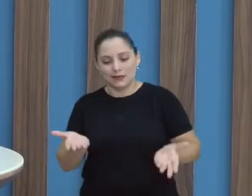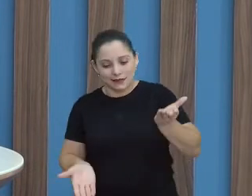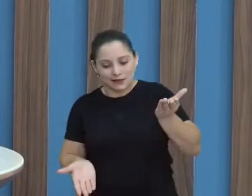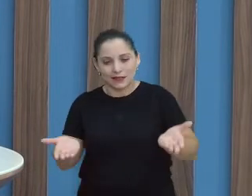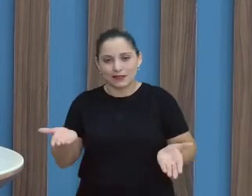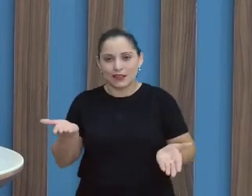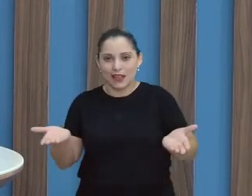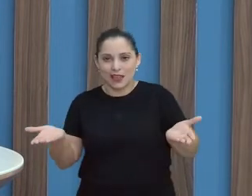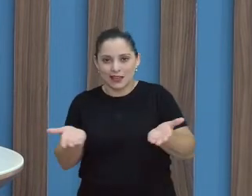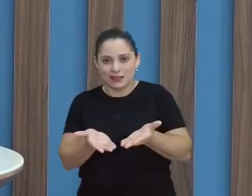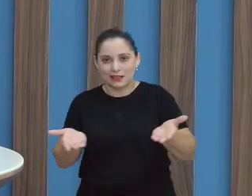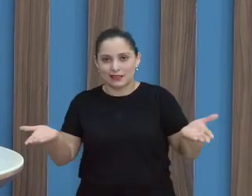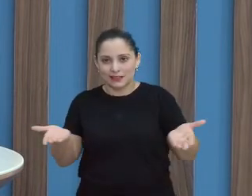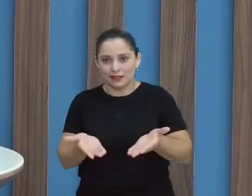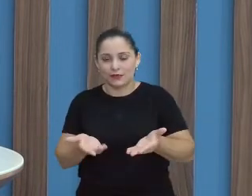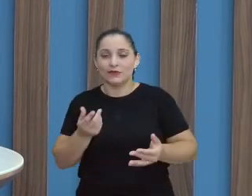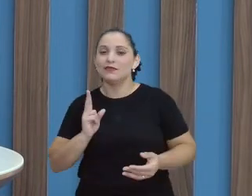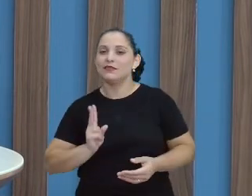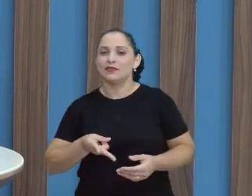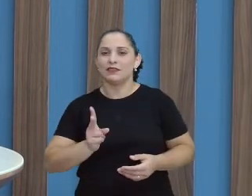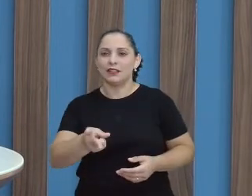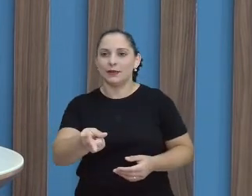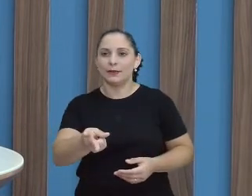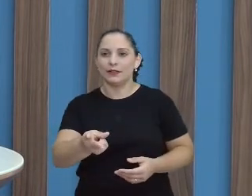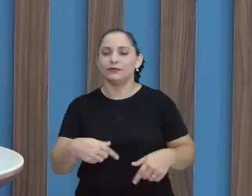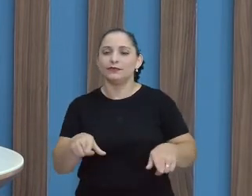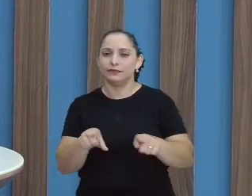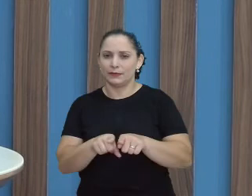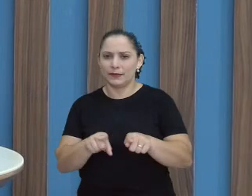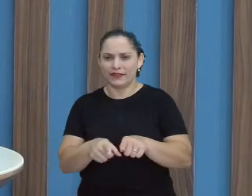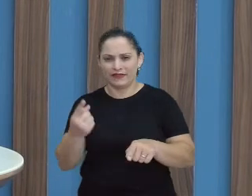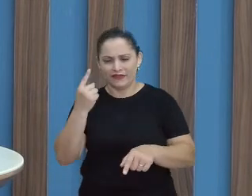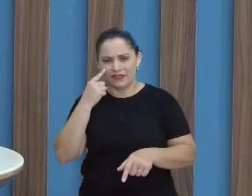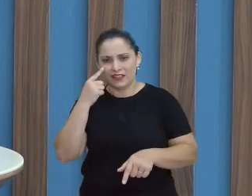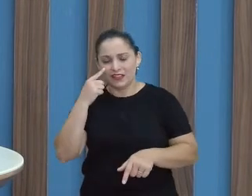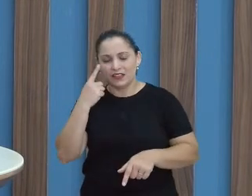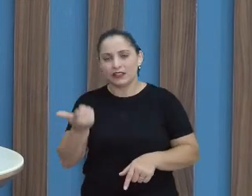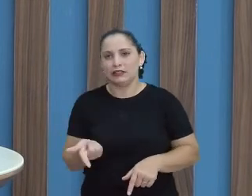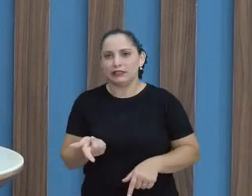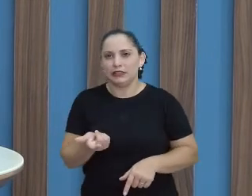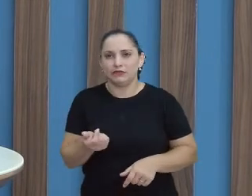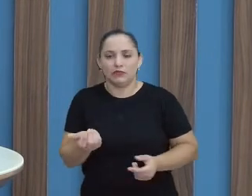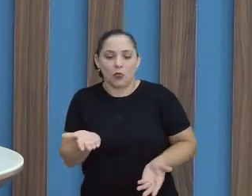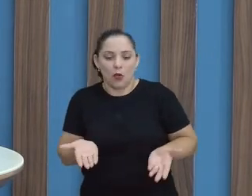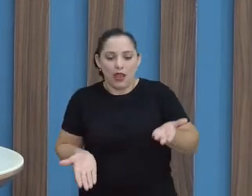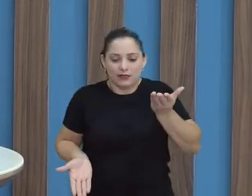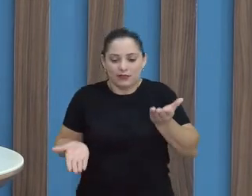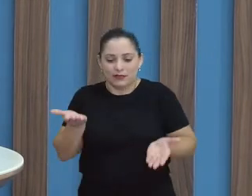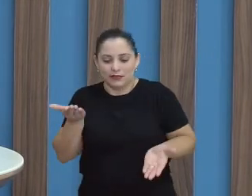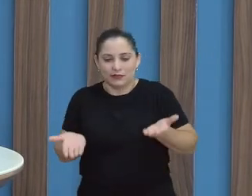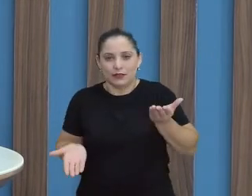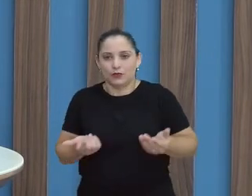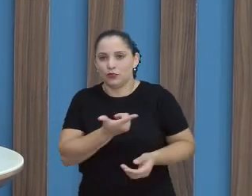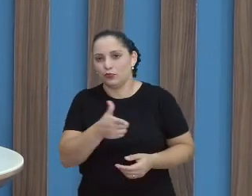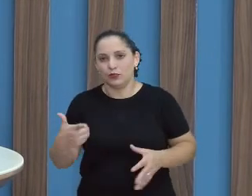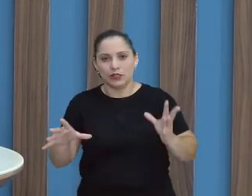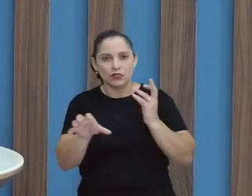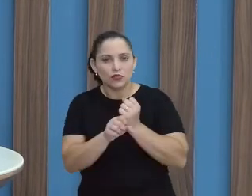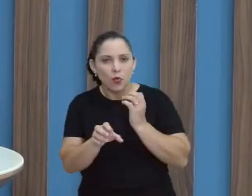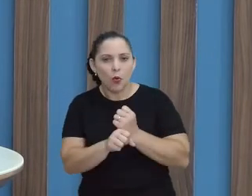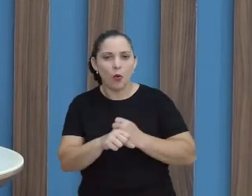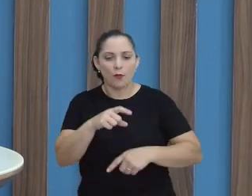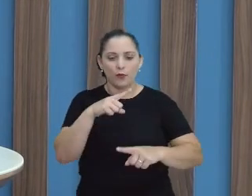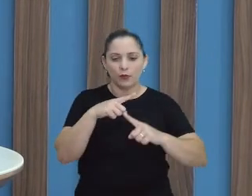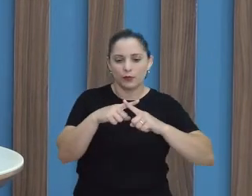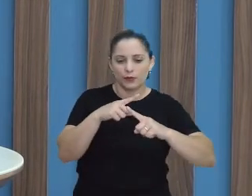E a gente vai ver casos em que esses equilíbrios não vai ser com soma, vai ser com multiplicação, certo? Não